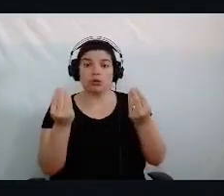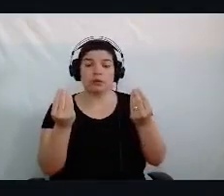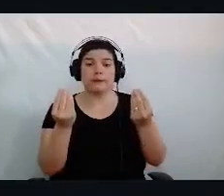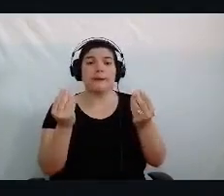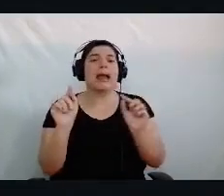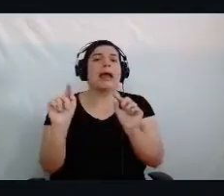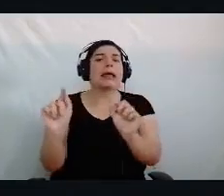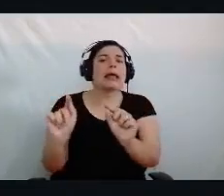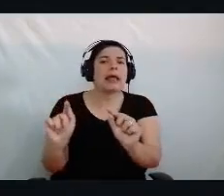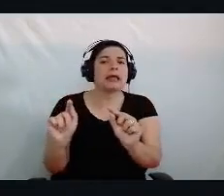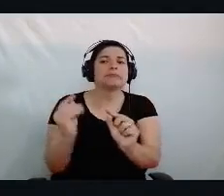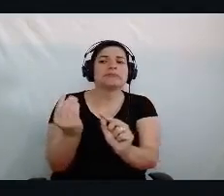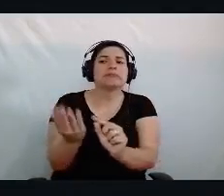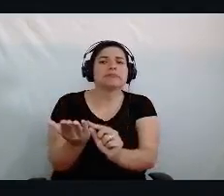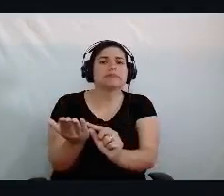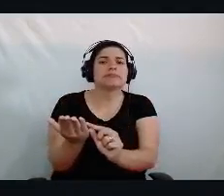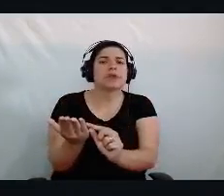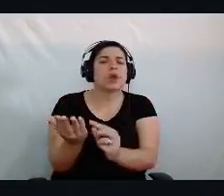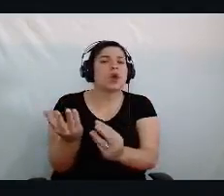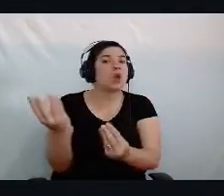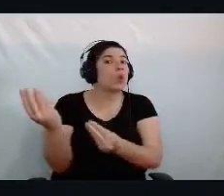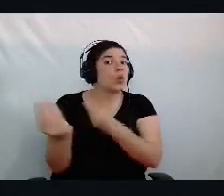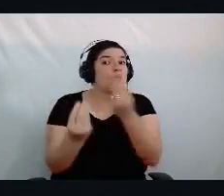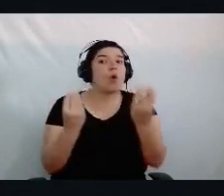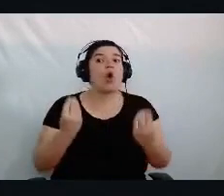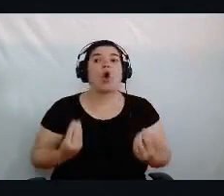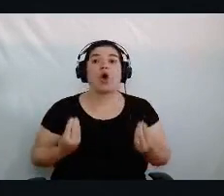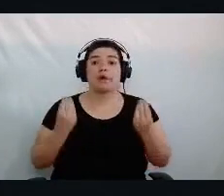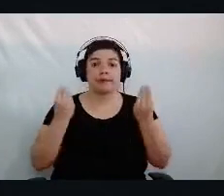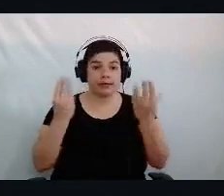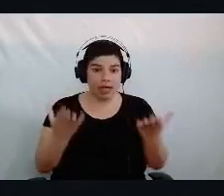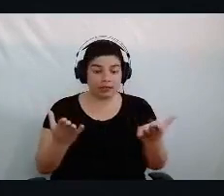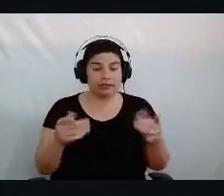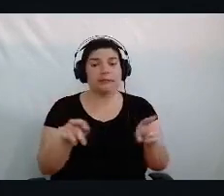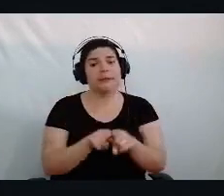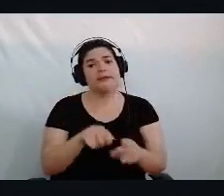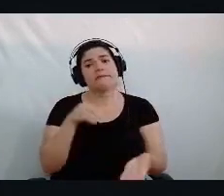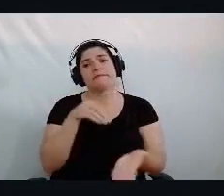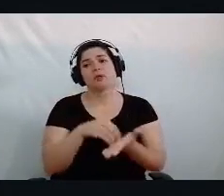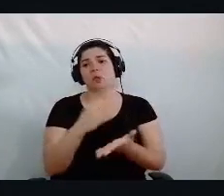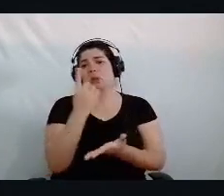quem, de que forma ia oferecer, e faltava só uma pergunta.